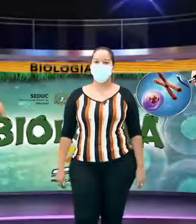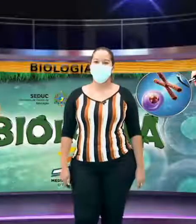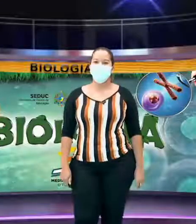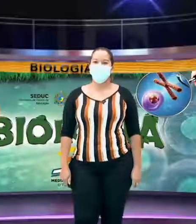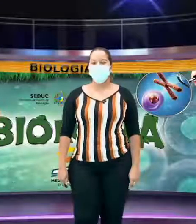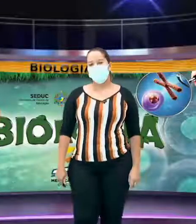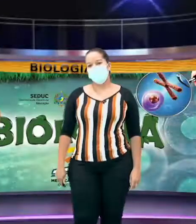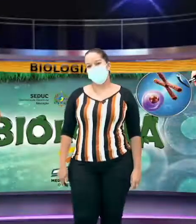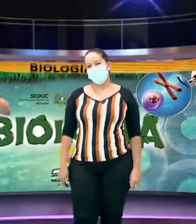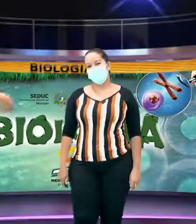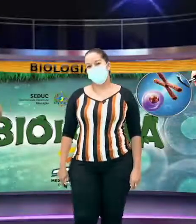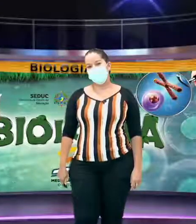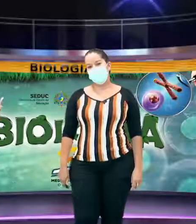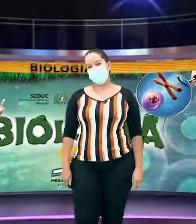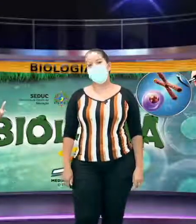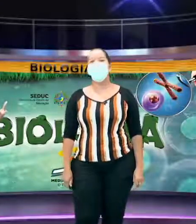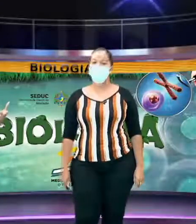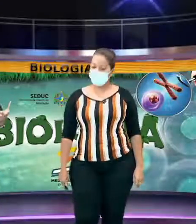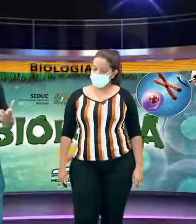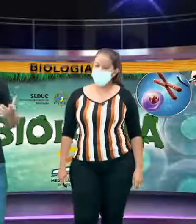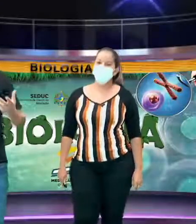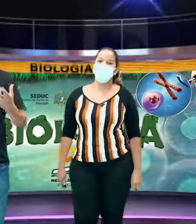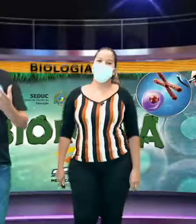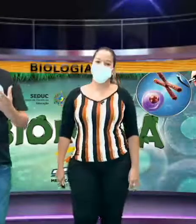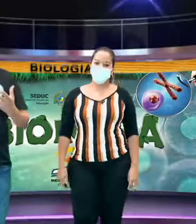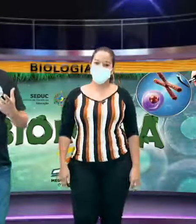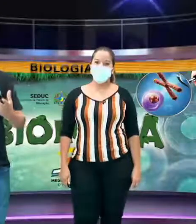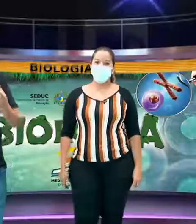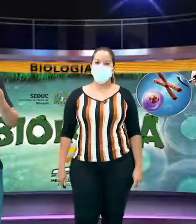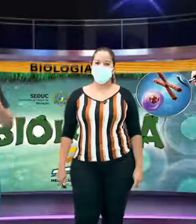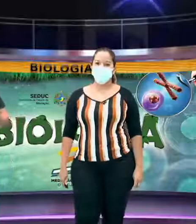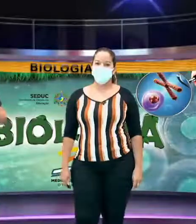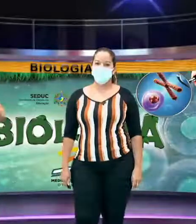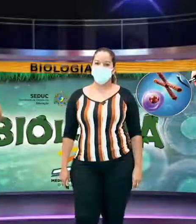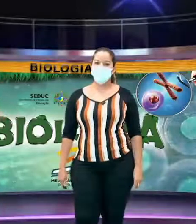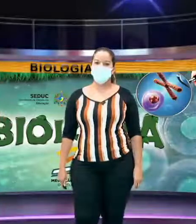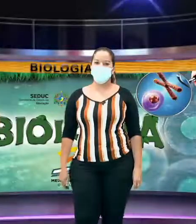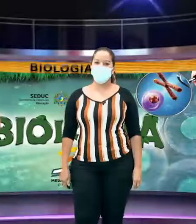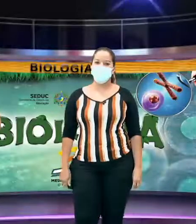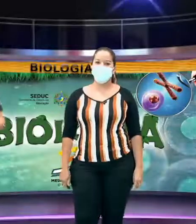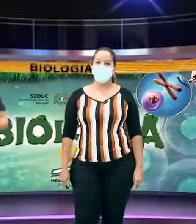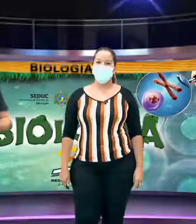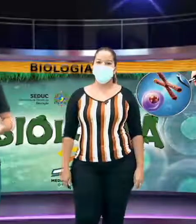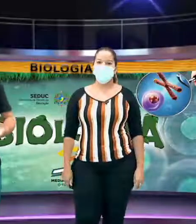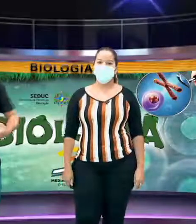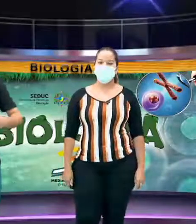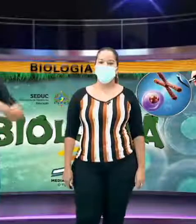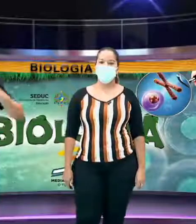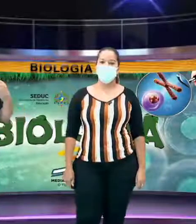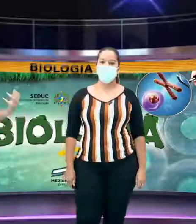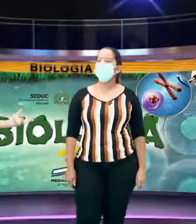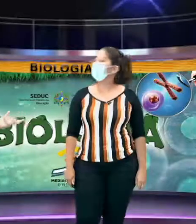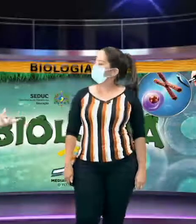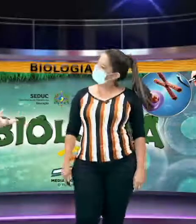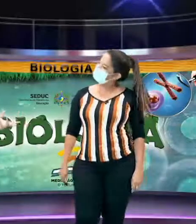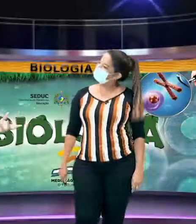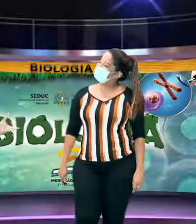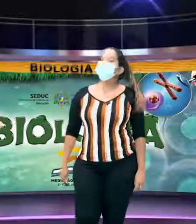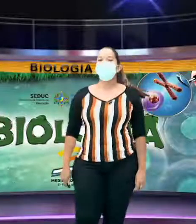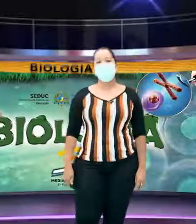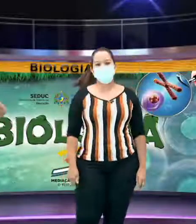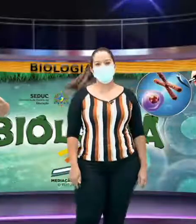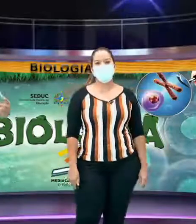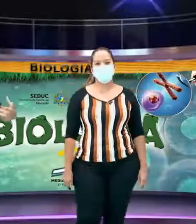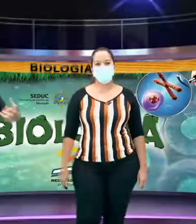com o nosso conteúdo, né? A gente ama o que a gente faz. Verdade. E esperamos que você se identifique com o conteúdo, com o nosso estilo,